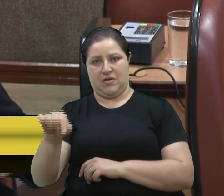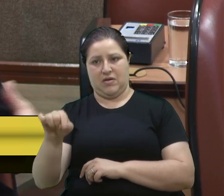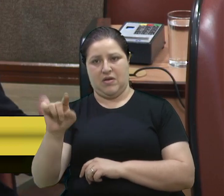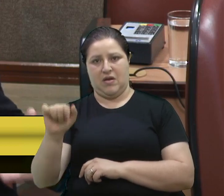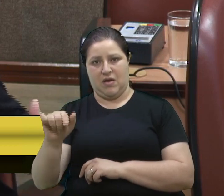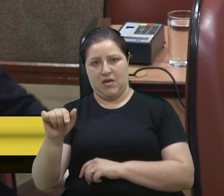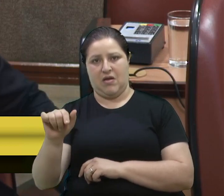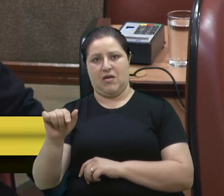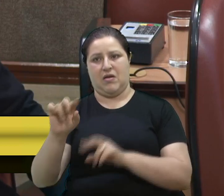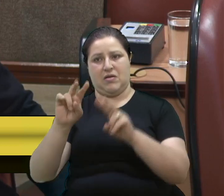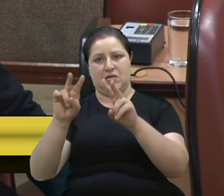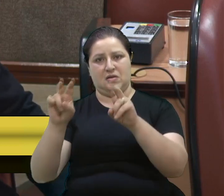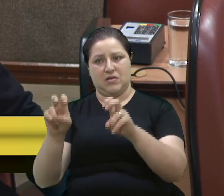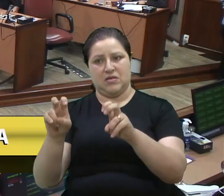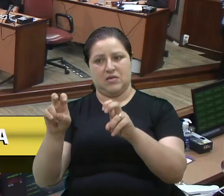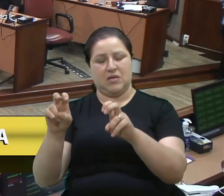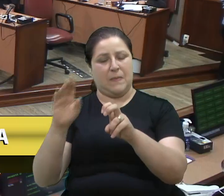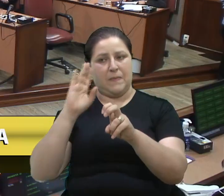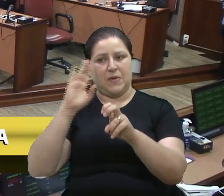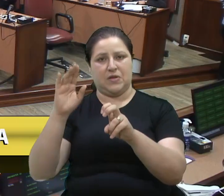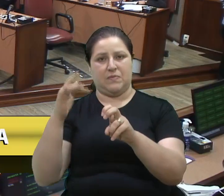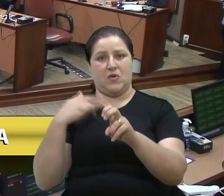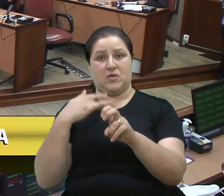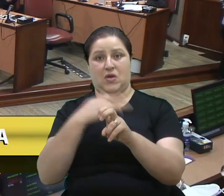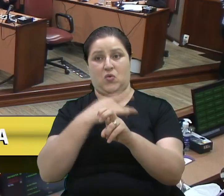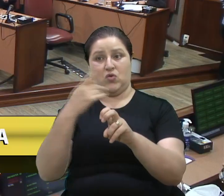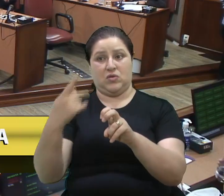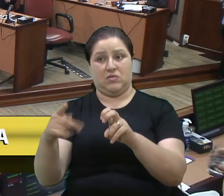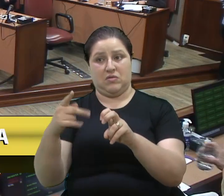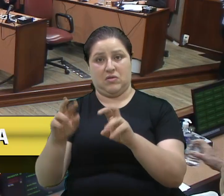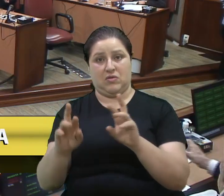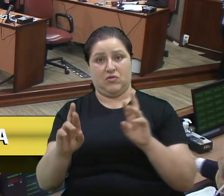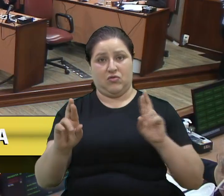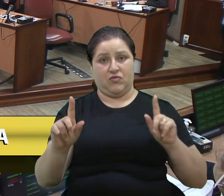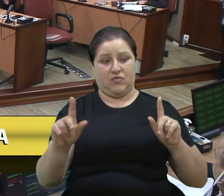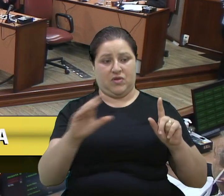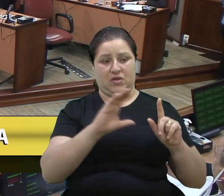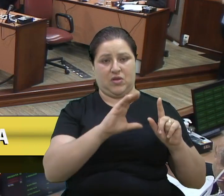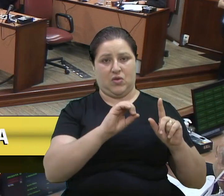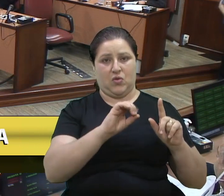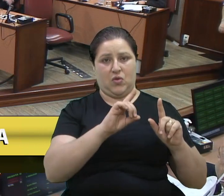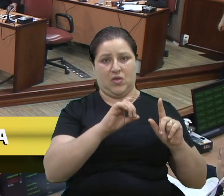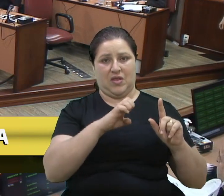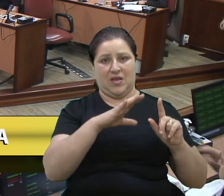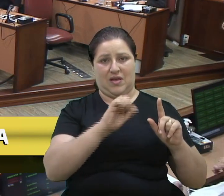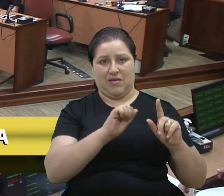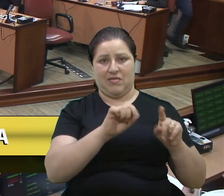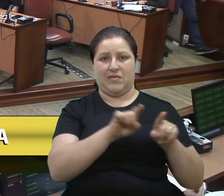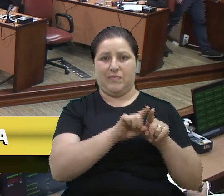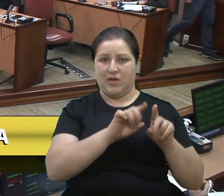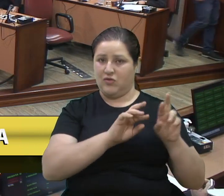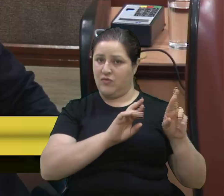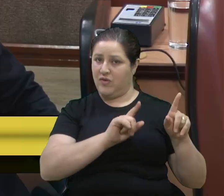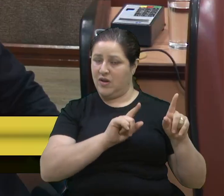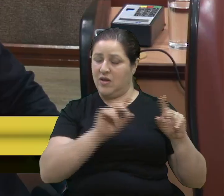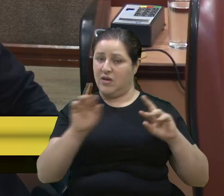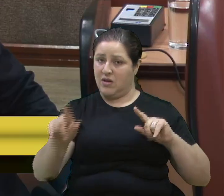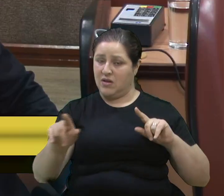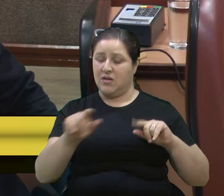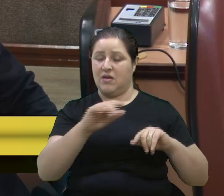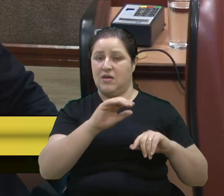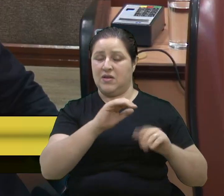a saúde do SAMAI é diferente da Codeca e tanto a Secretaria de Obras. Eu tenho certeza